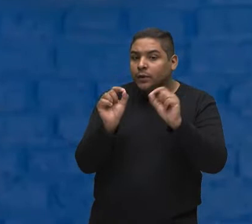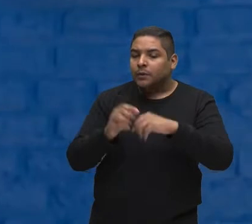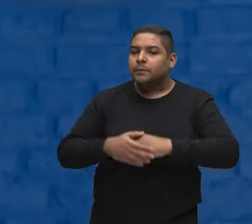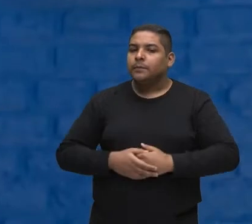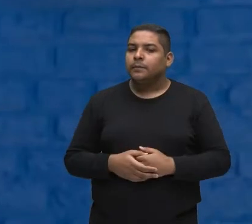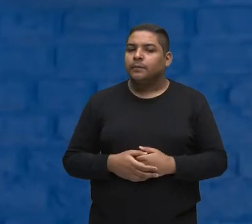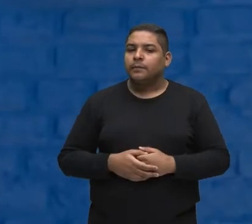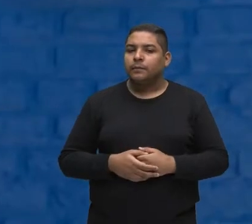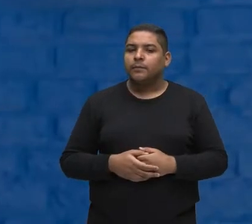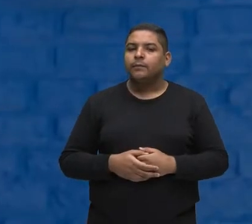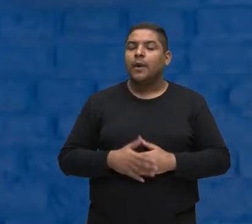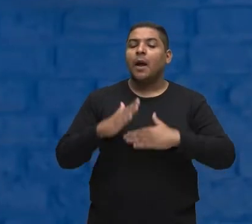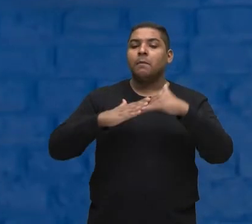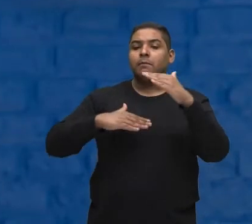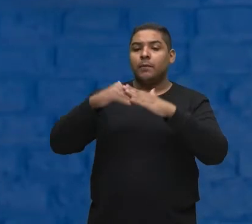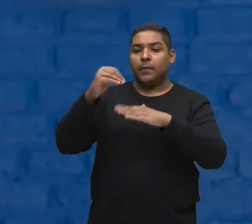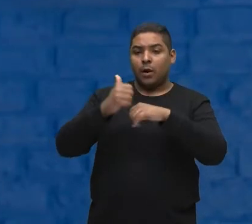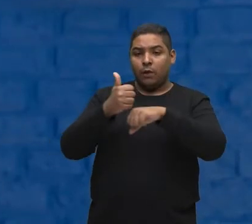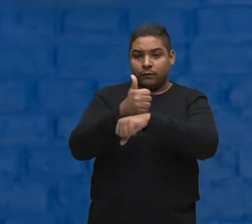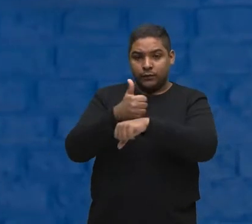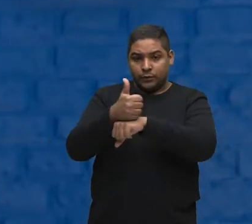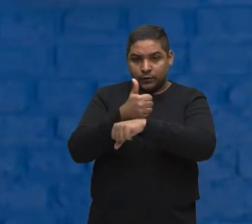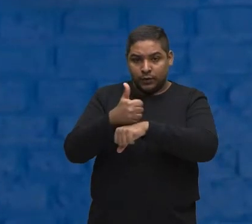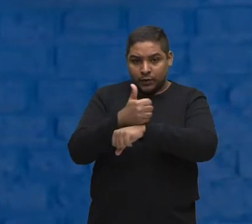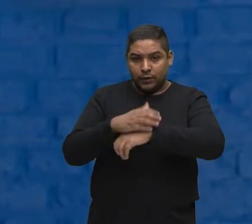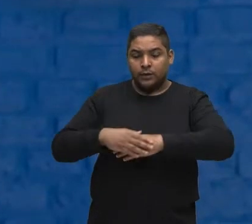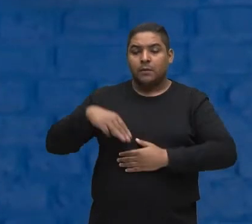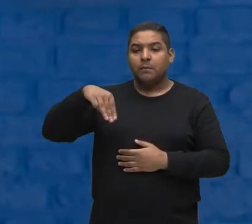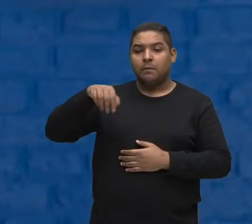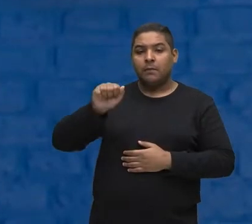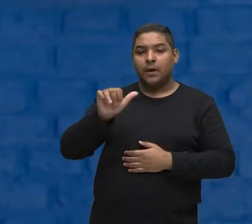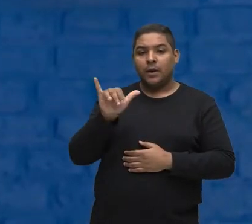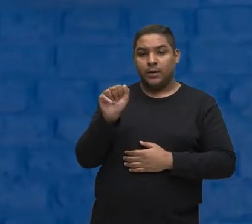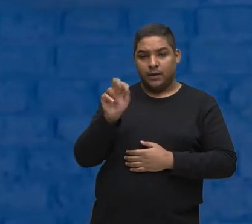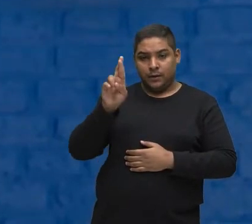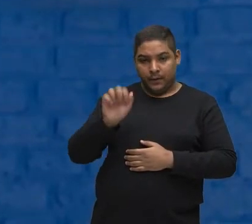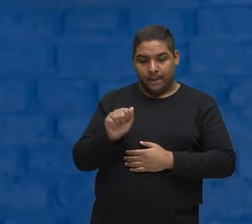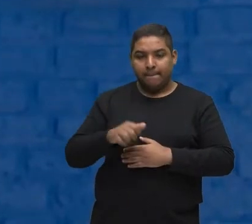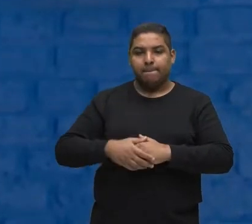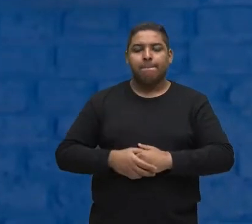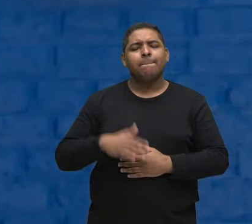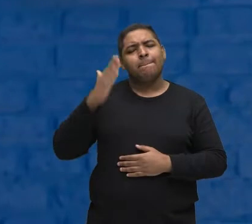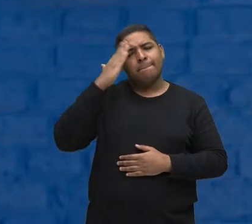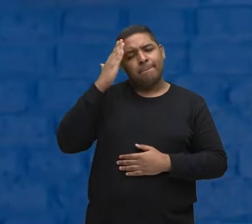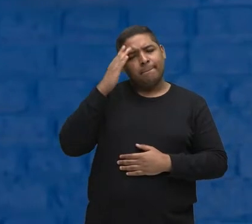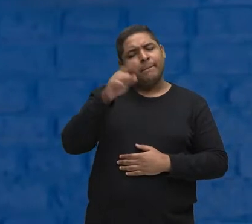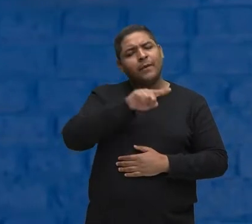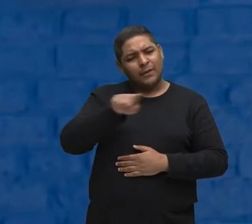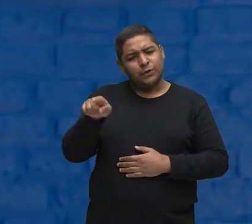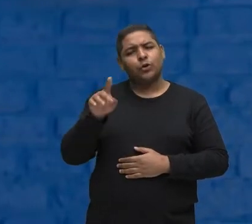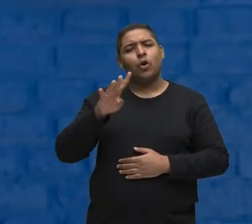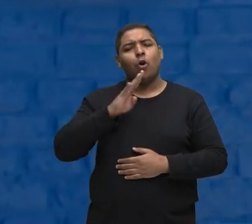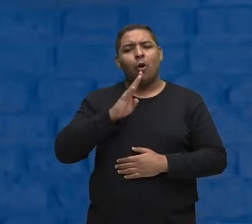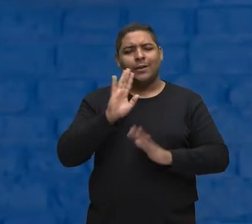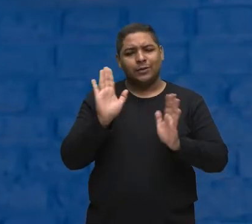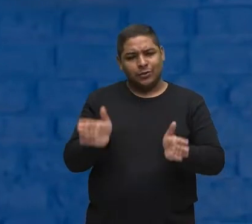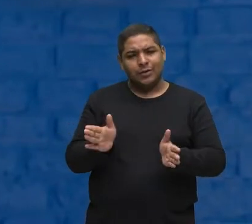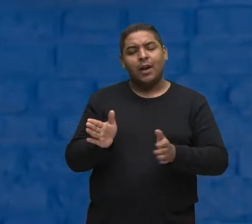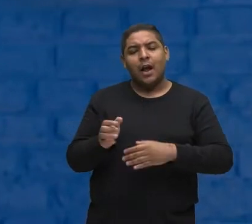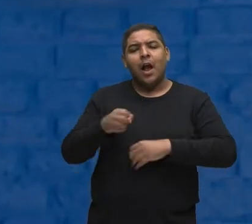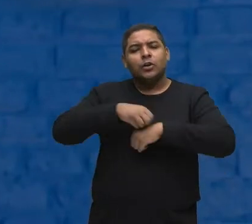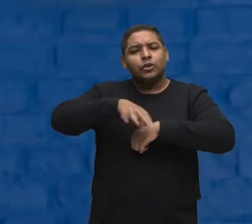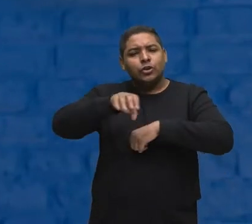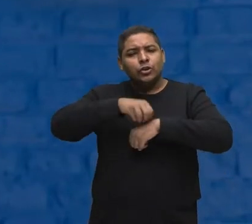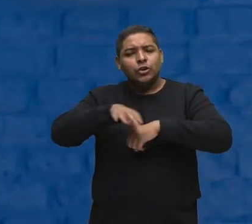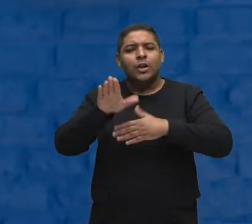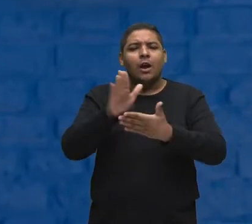nossa profissional querida Maiara. Então eu sei que muitos conhecem a Maiara, ela vai dar umas dicas pra